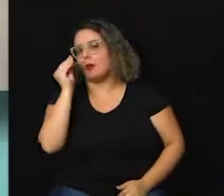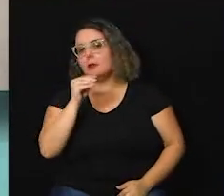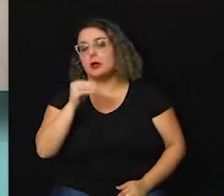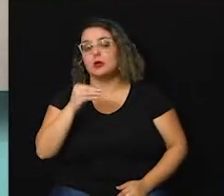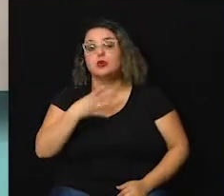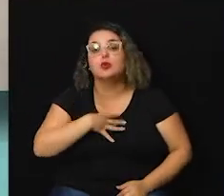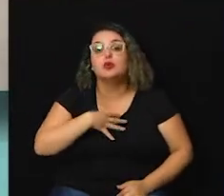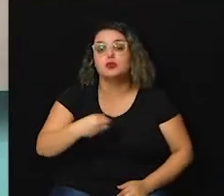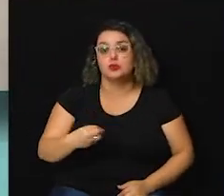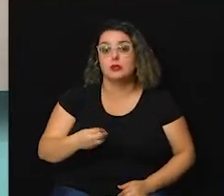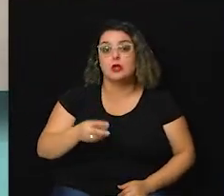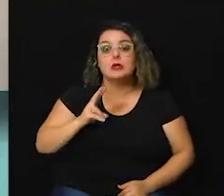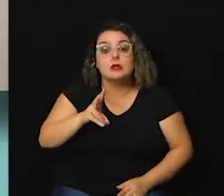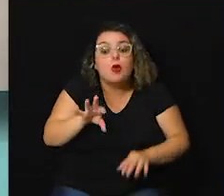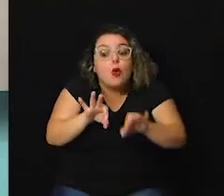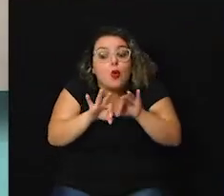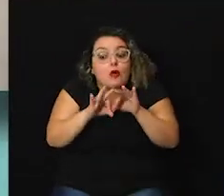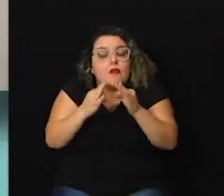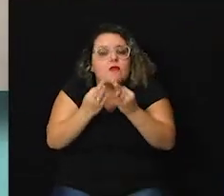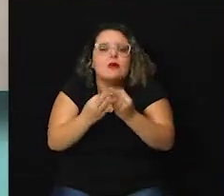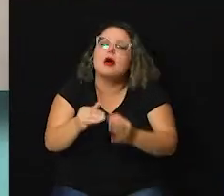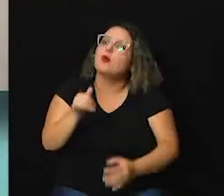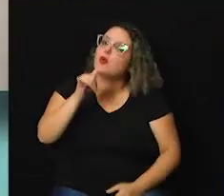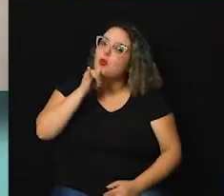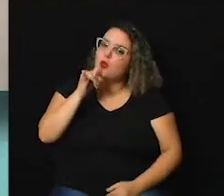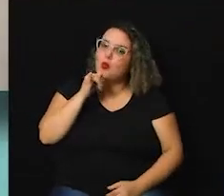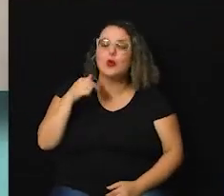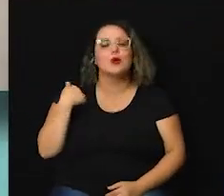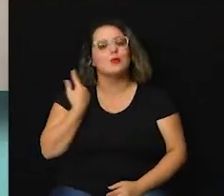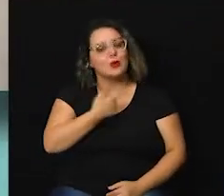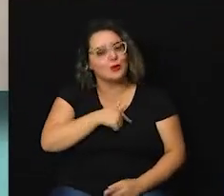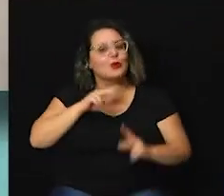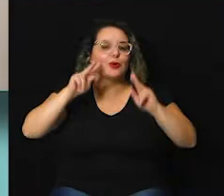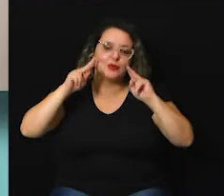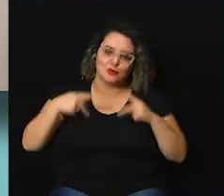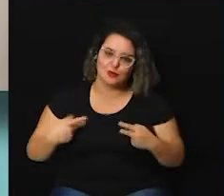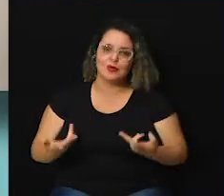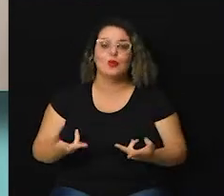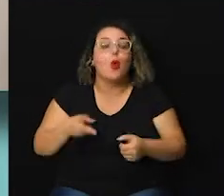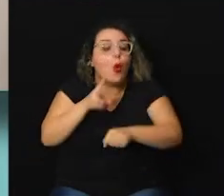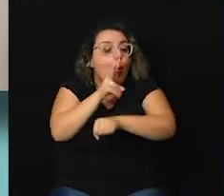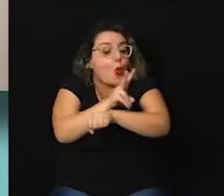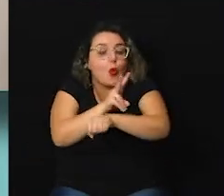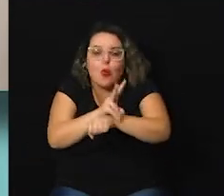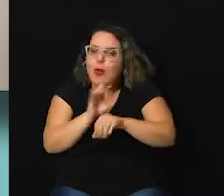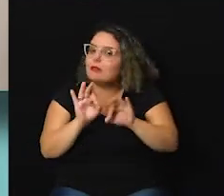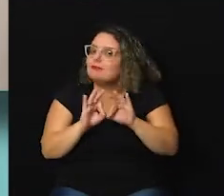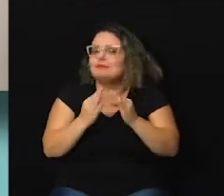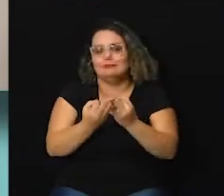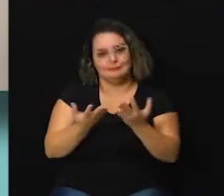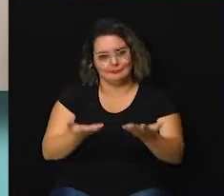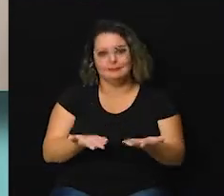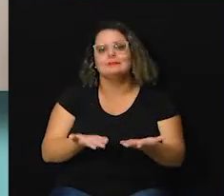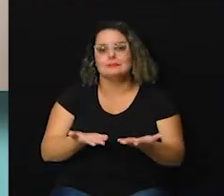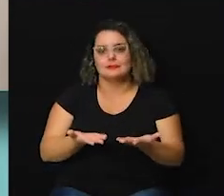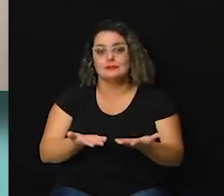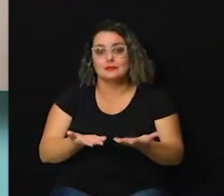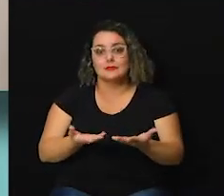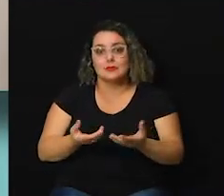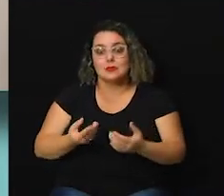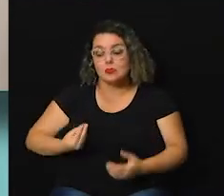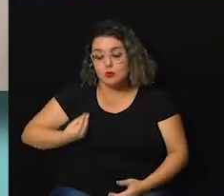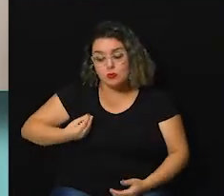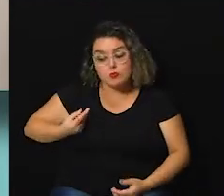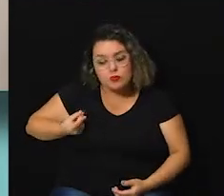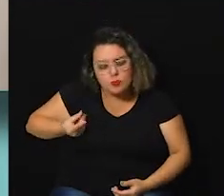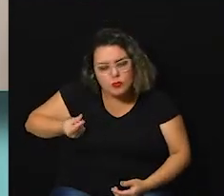seus filhotes. Eles são muito cuidadosos, são um exemplo para a gente enquanto humanos. O cuidado que eles têm é extremado. Eles levam